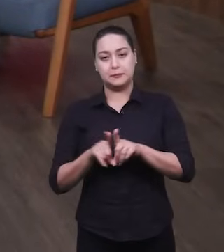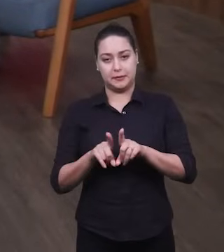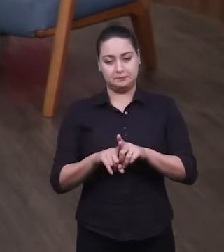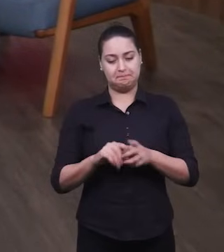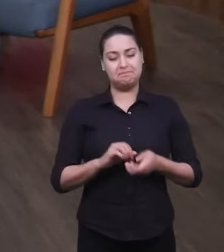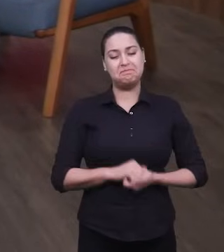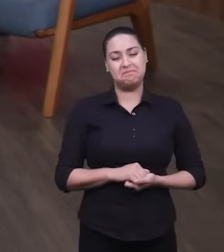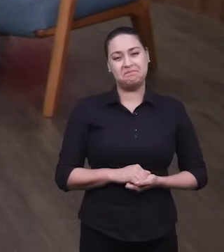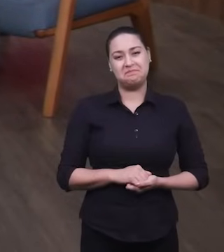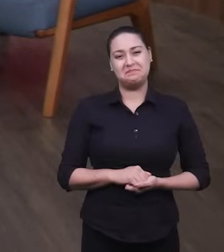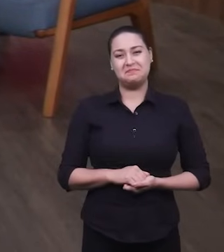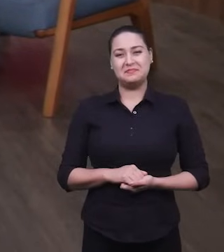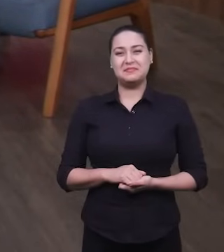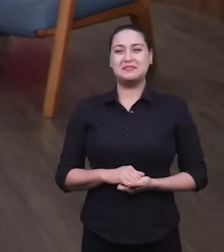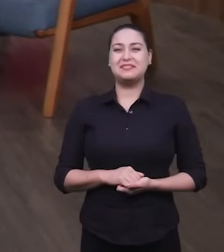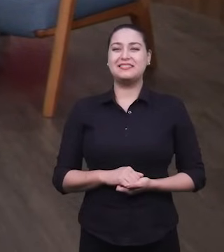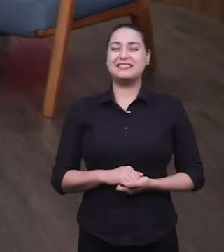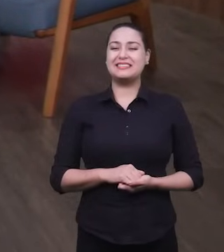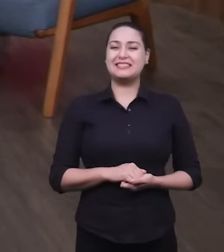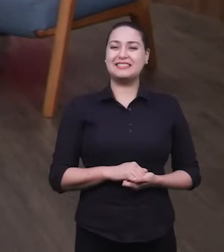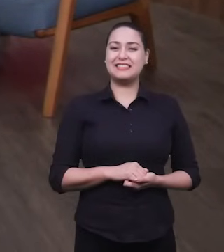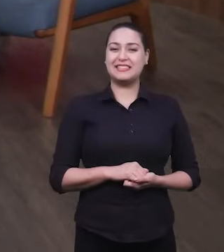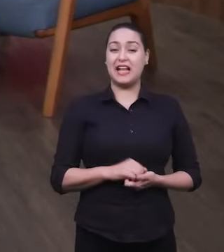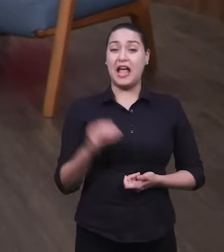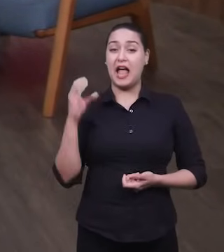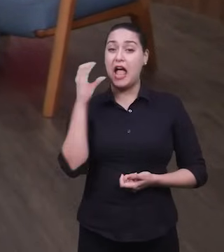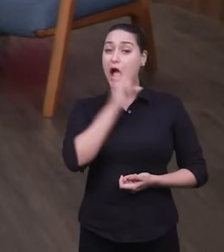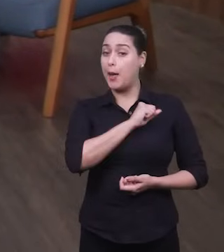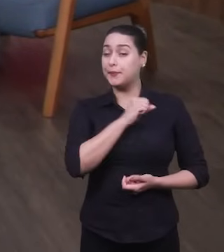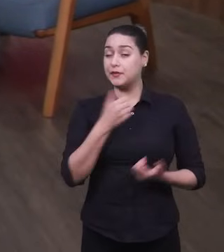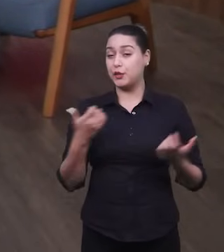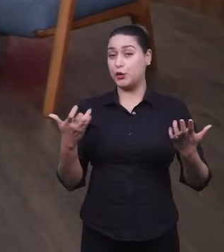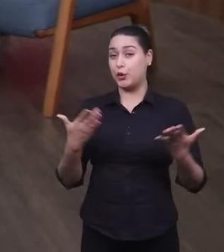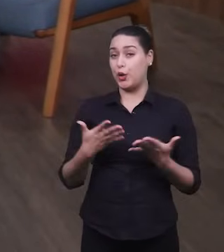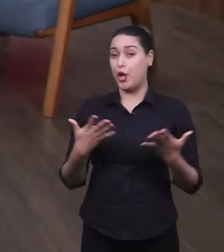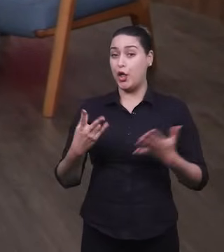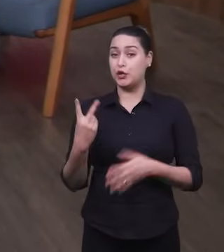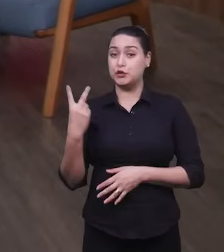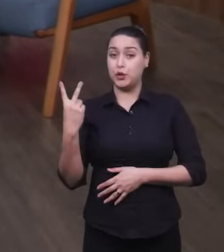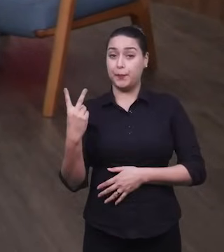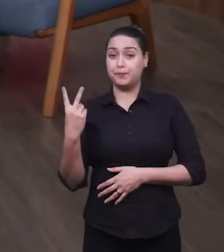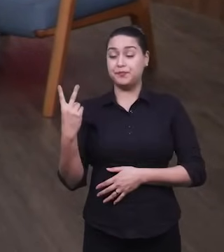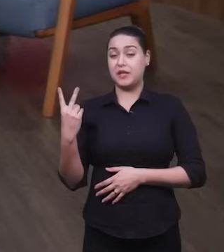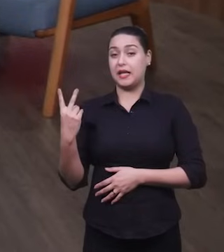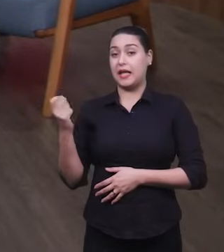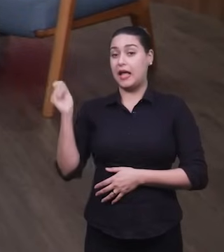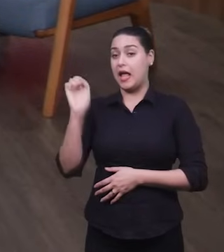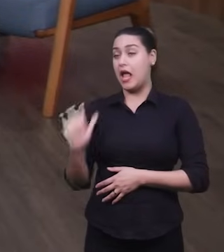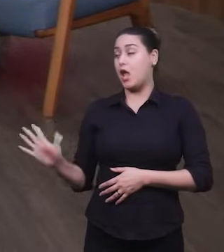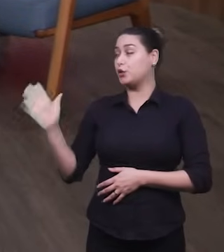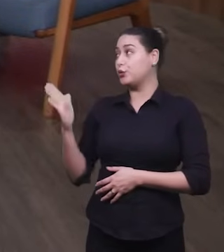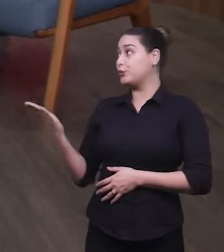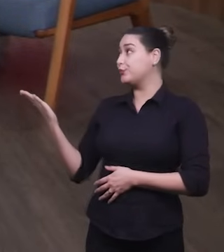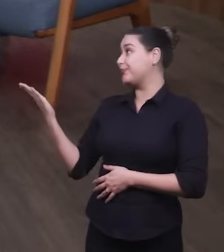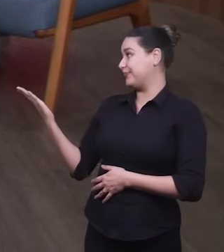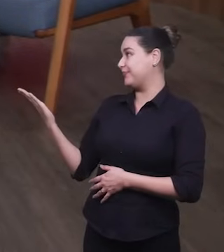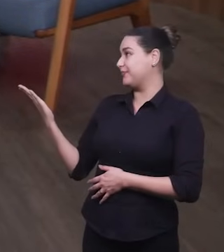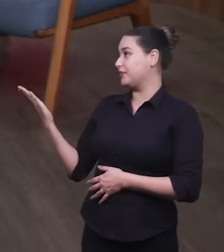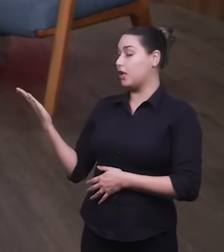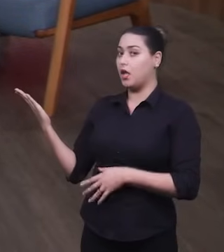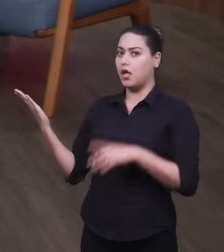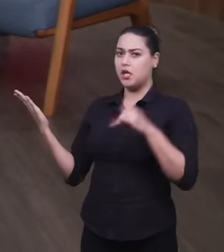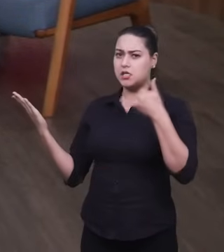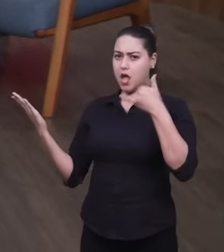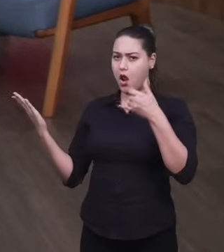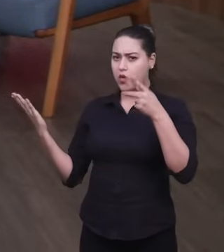vai trazer para vocês aqui, rapidamente, 2 vídeos, e você está vendo o QR Code que está aí na tela, é para isso.